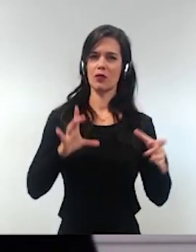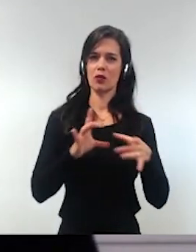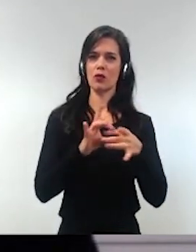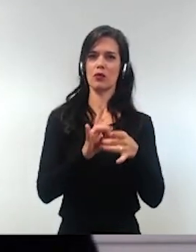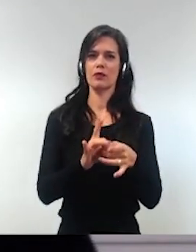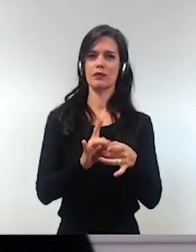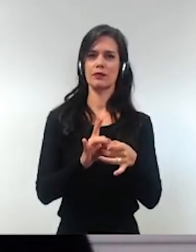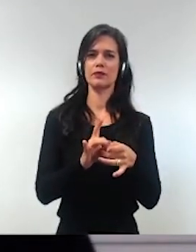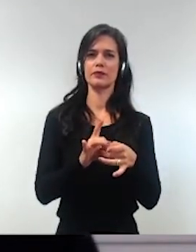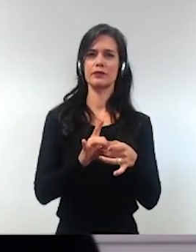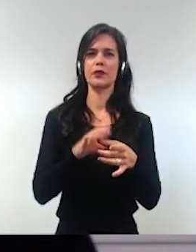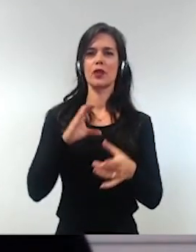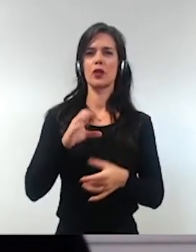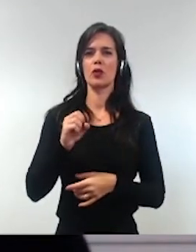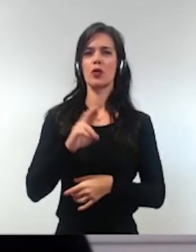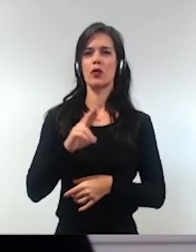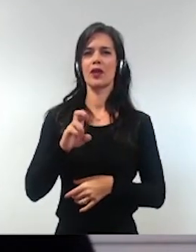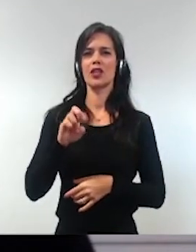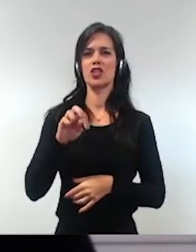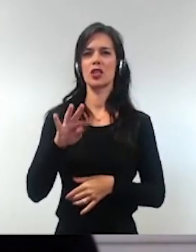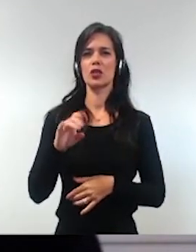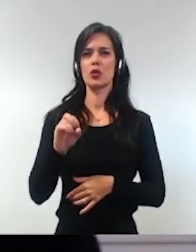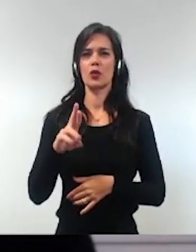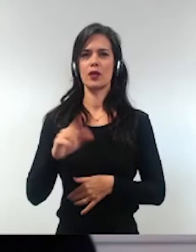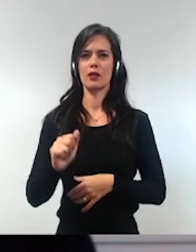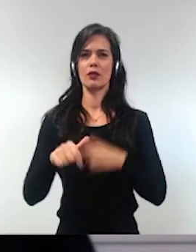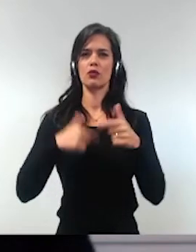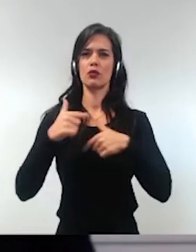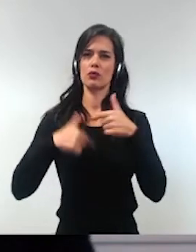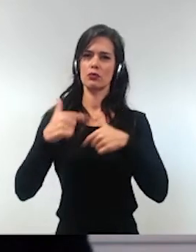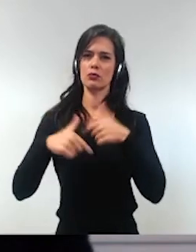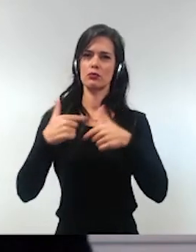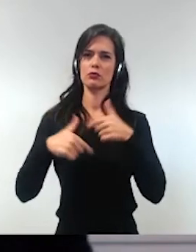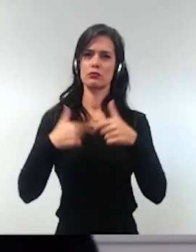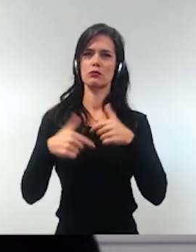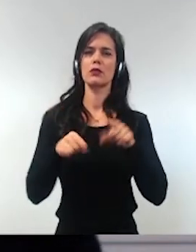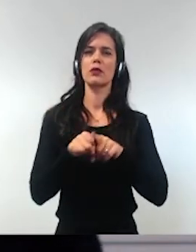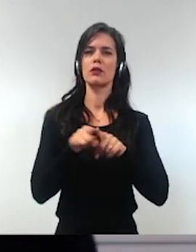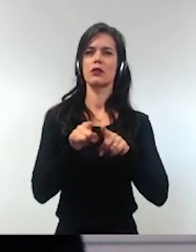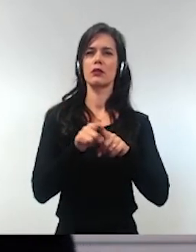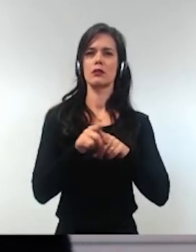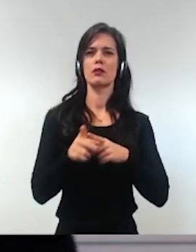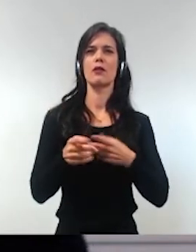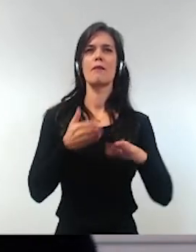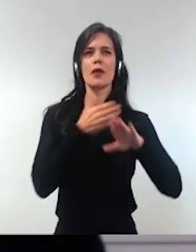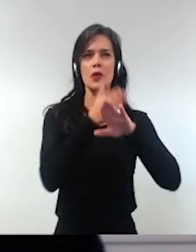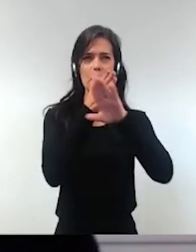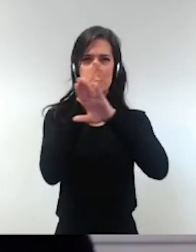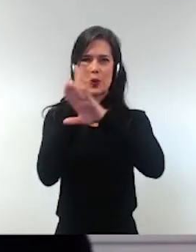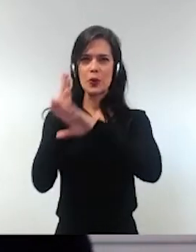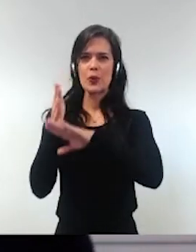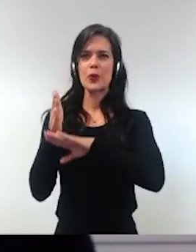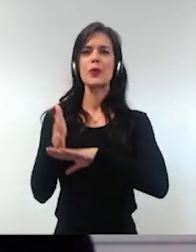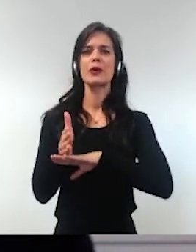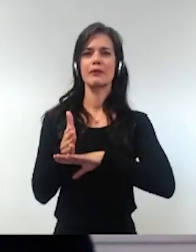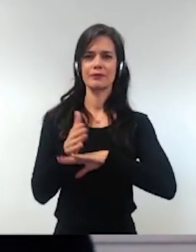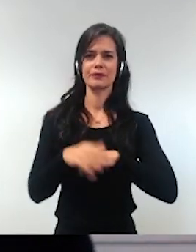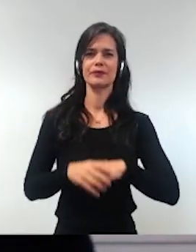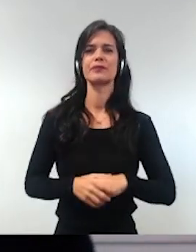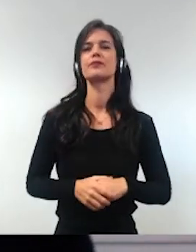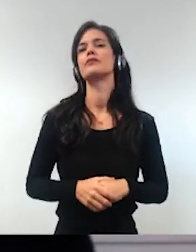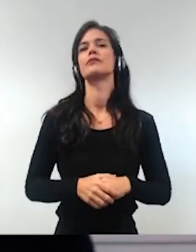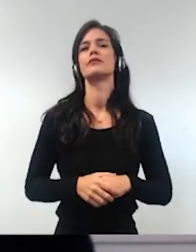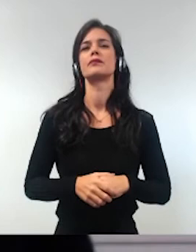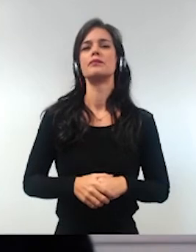própria Corregedoria do Trabalho fez as inspeções nos tribunais regionais do trabalho. Então,